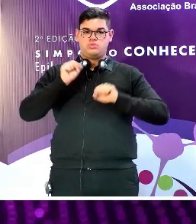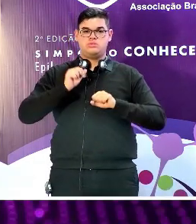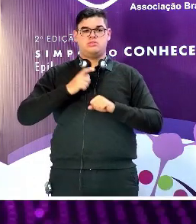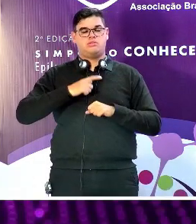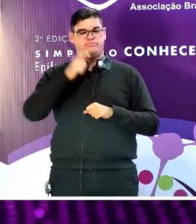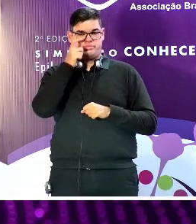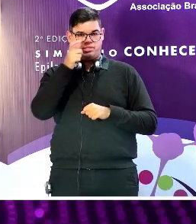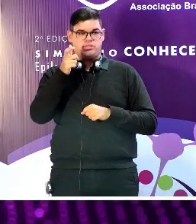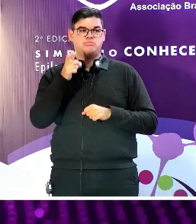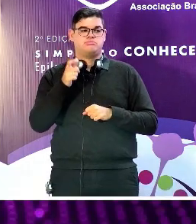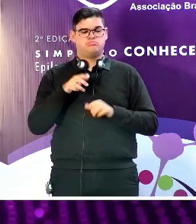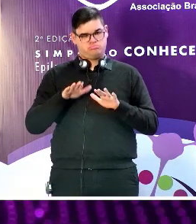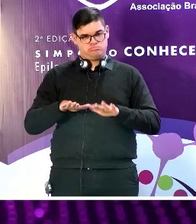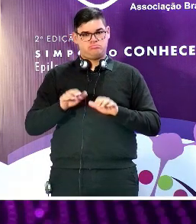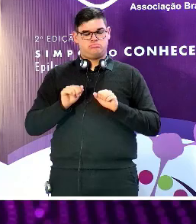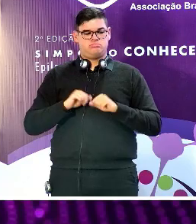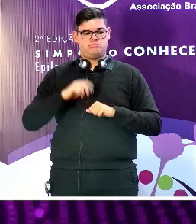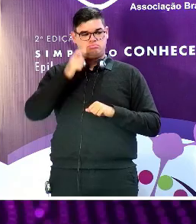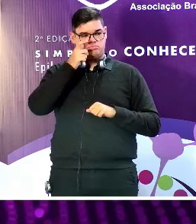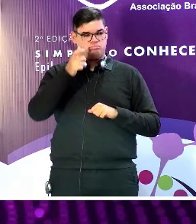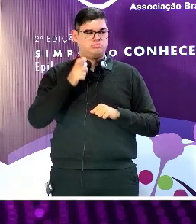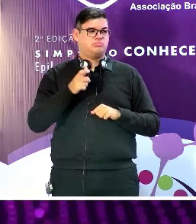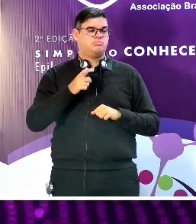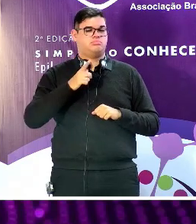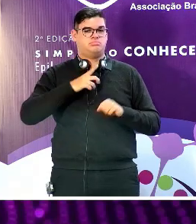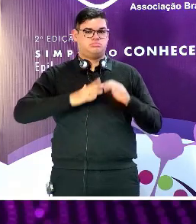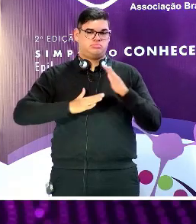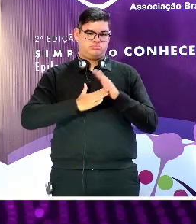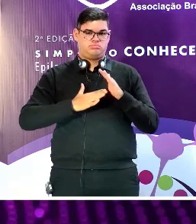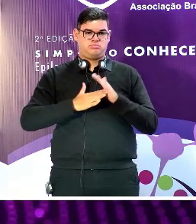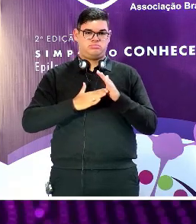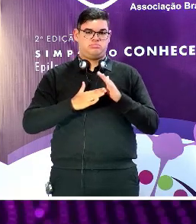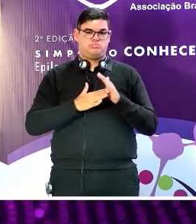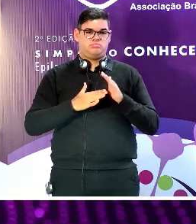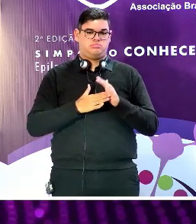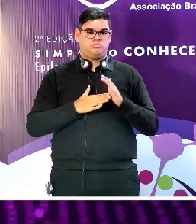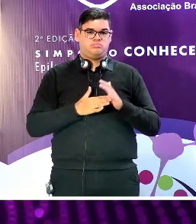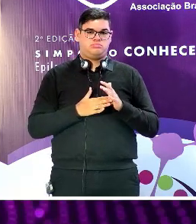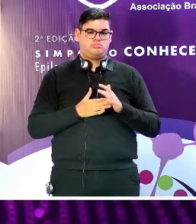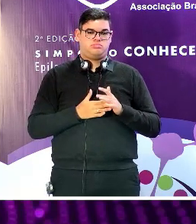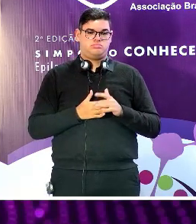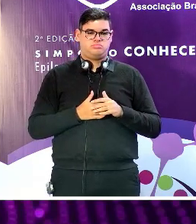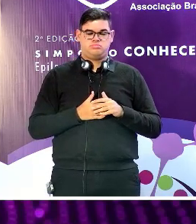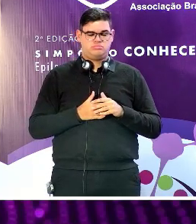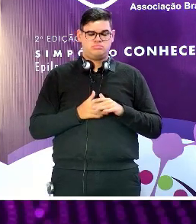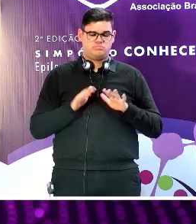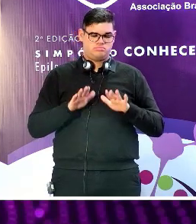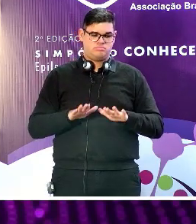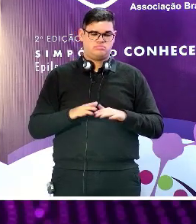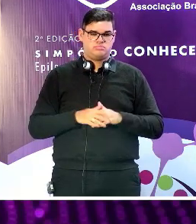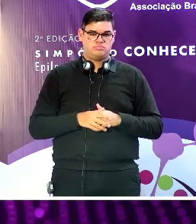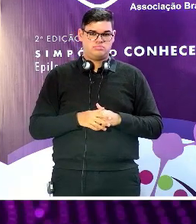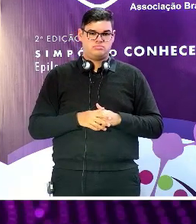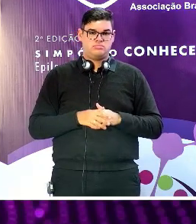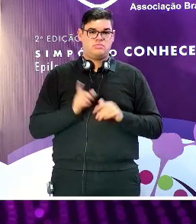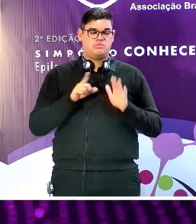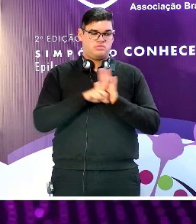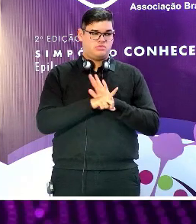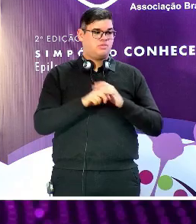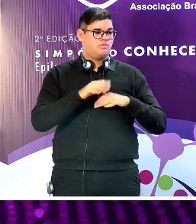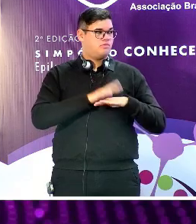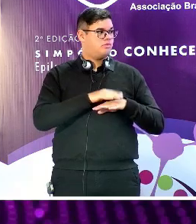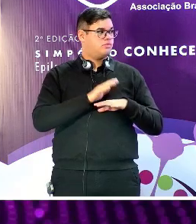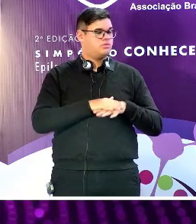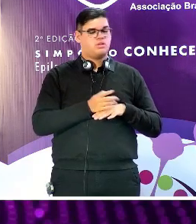interesse, e essa é uma limitação que eu já começo, né? Não é você, o pesquisador, que faz o contato, é